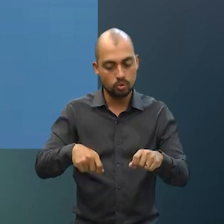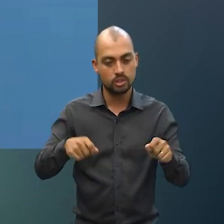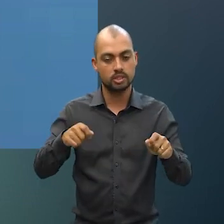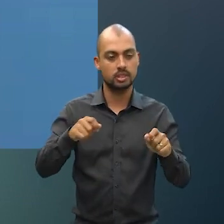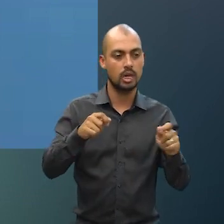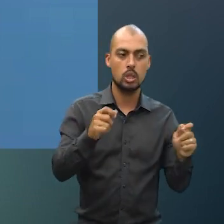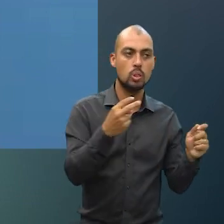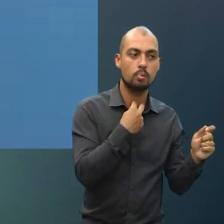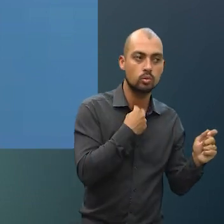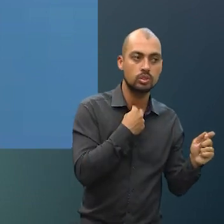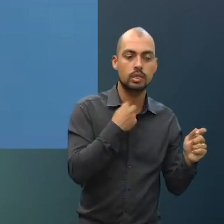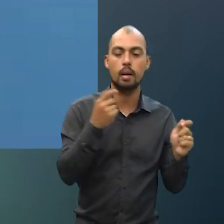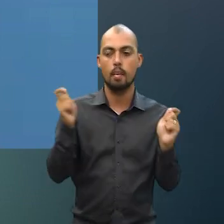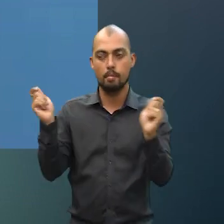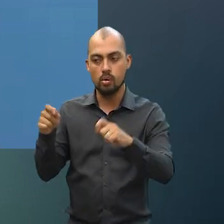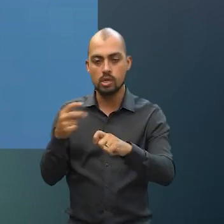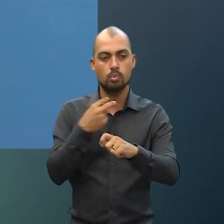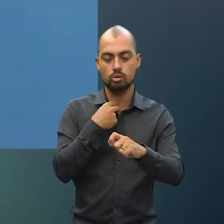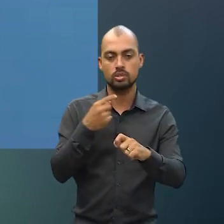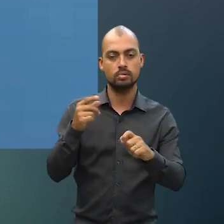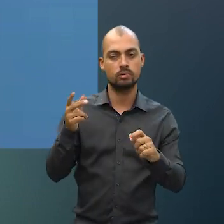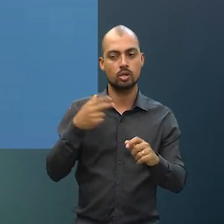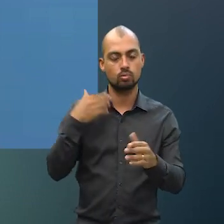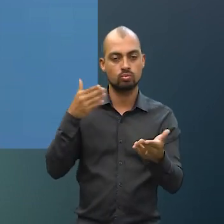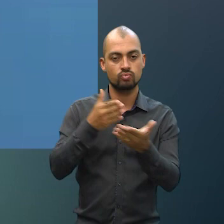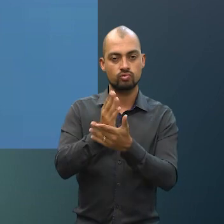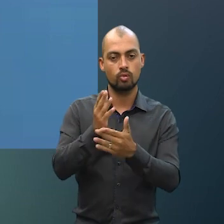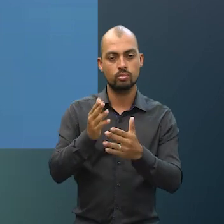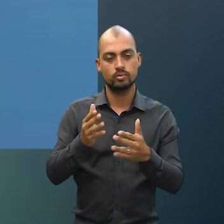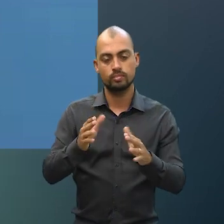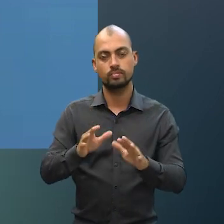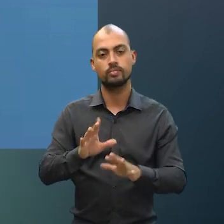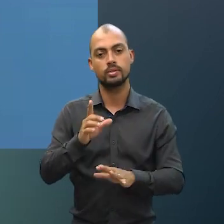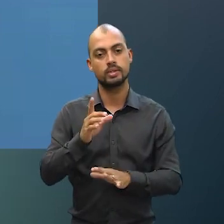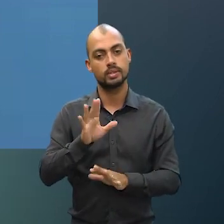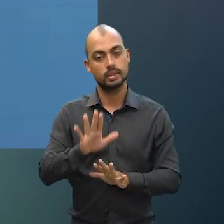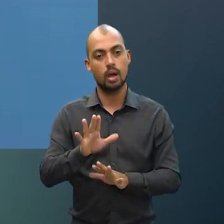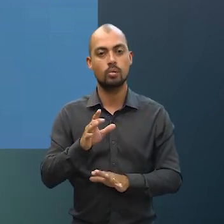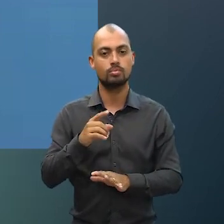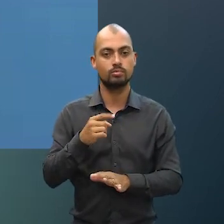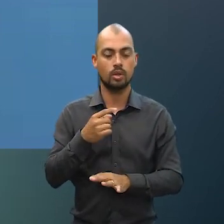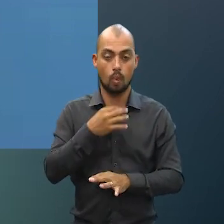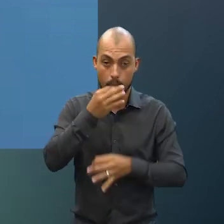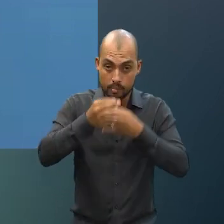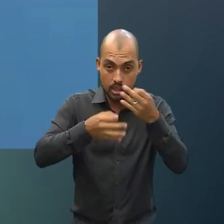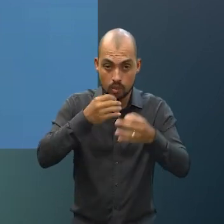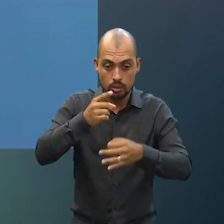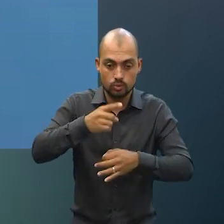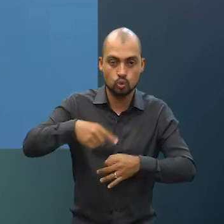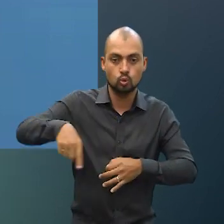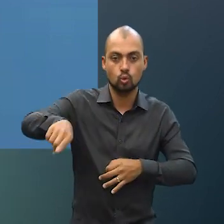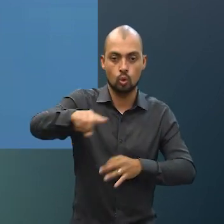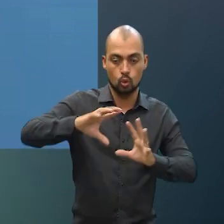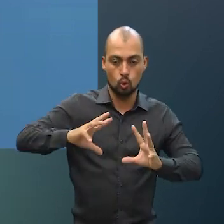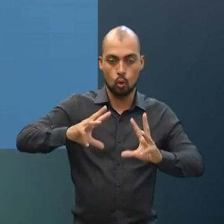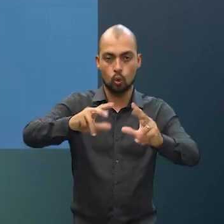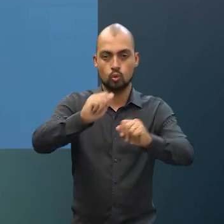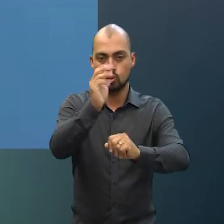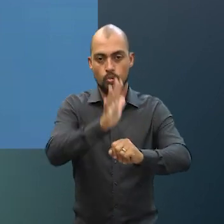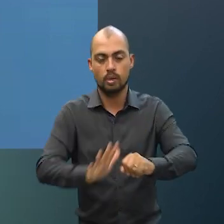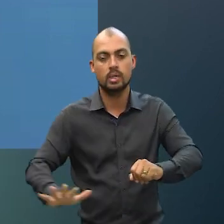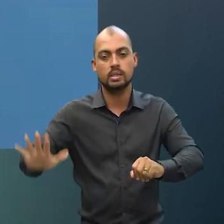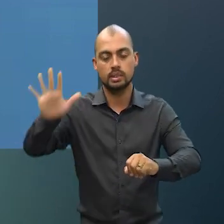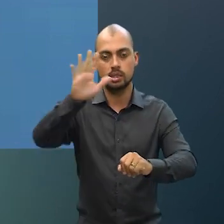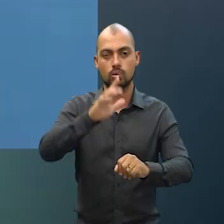feito com as capacidades que nós atrelamos na fábrica. Então, eu sugiro a todo empreendedor, o Brasil ainda